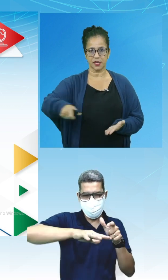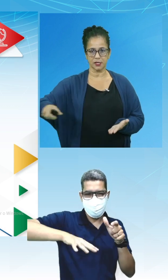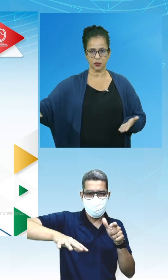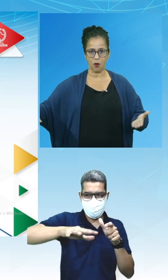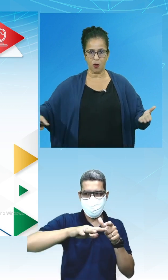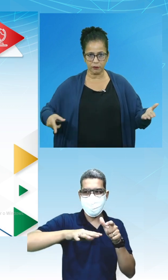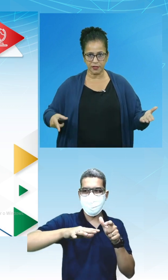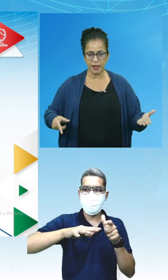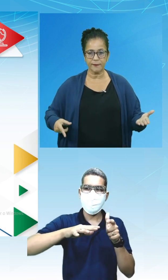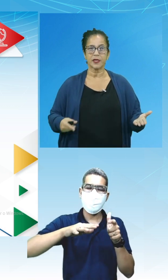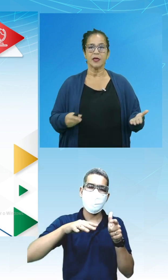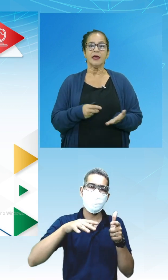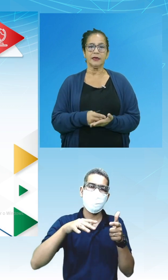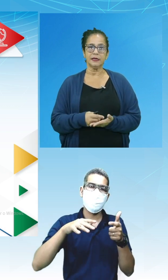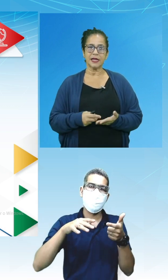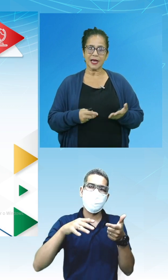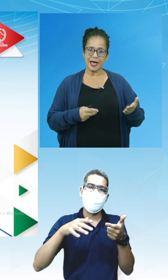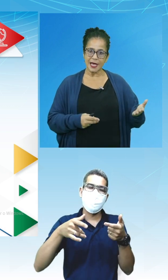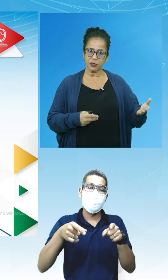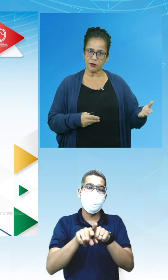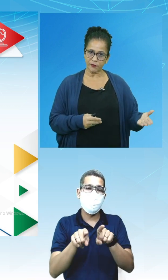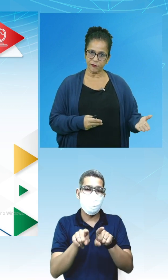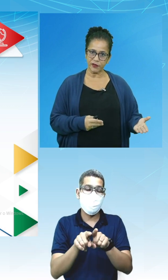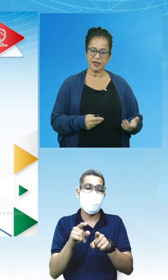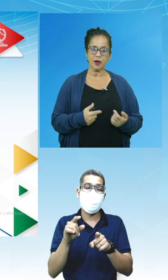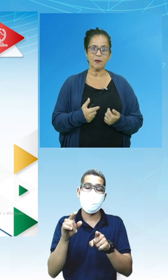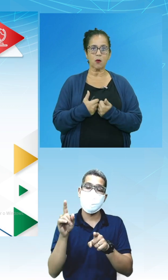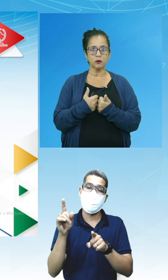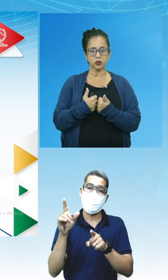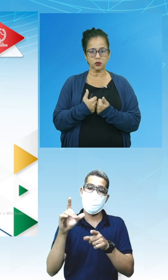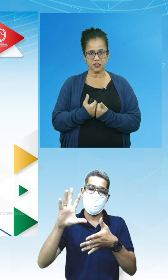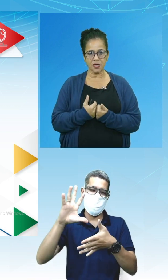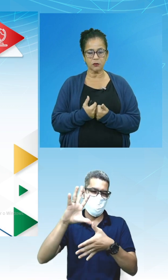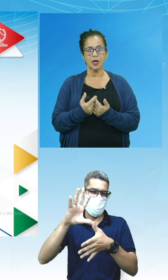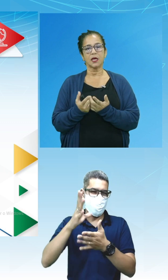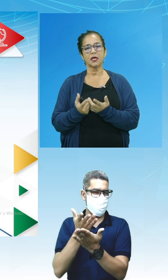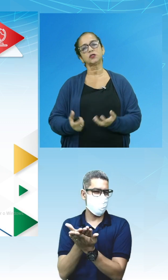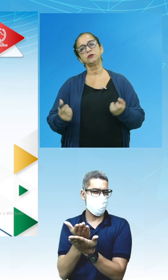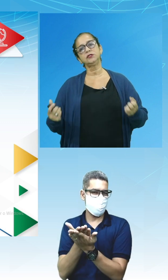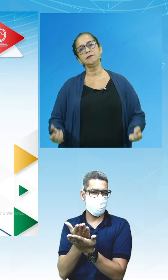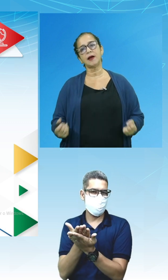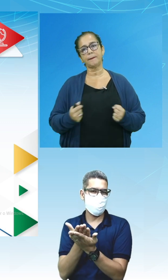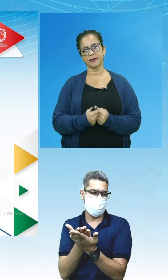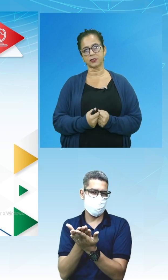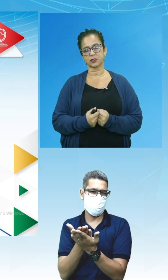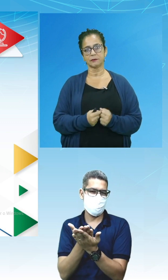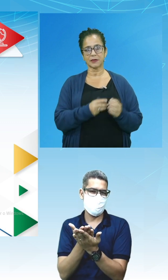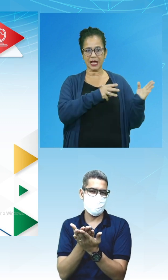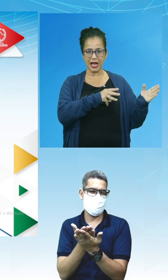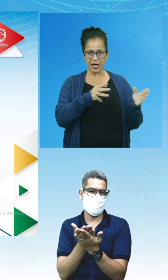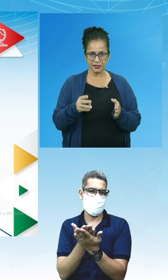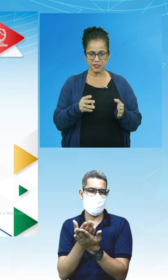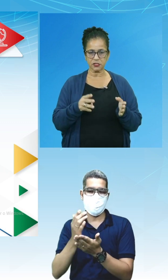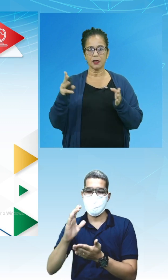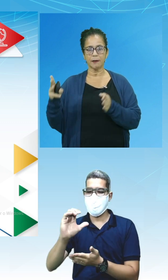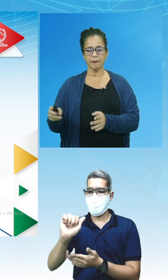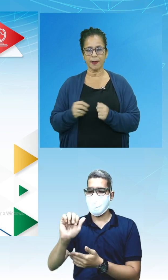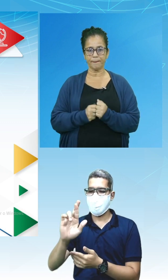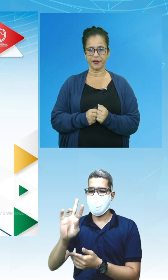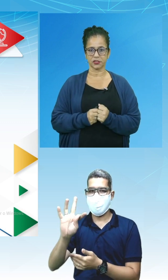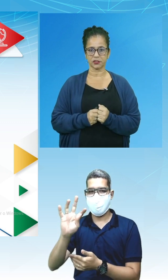espaço, território, tá? E na cartografia, que é uma construção e estudo de mapas.